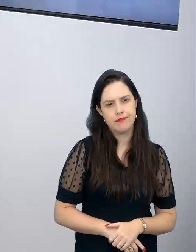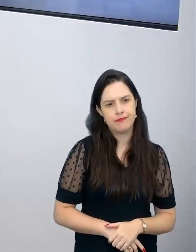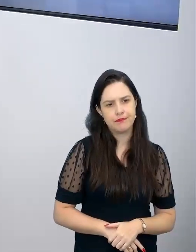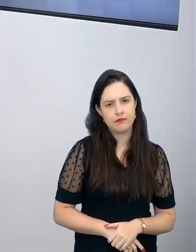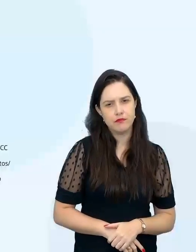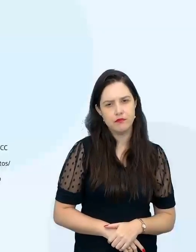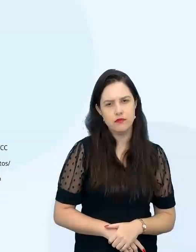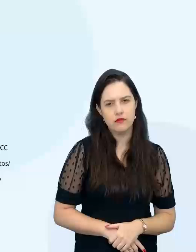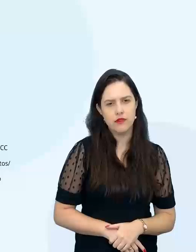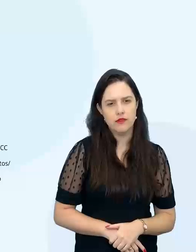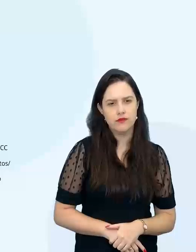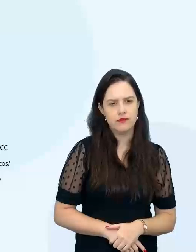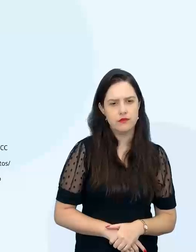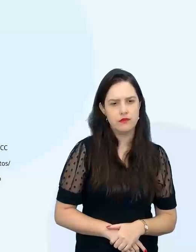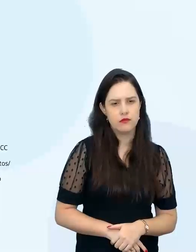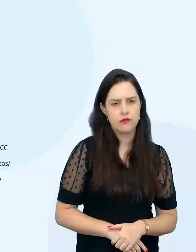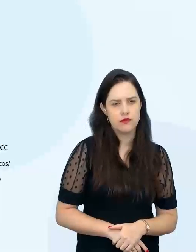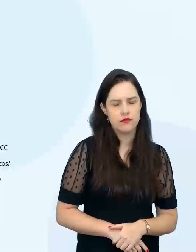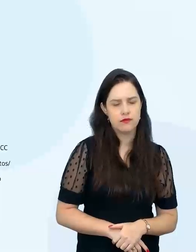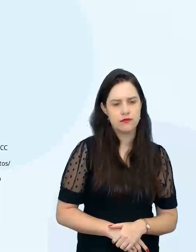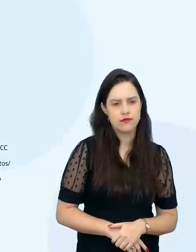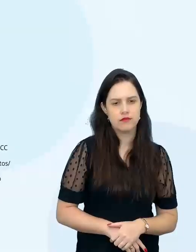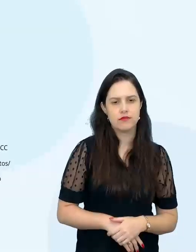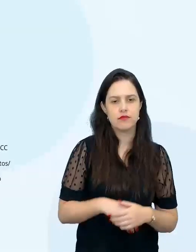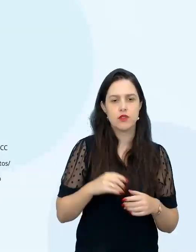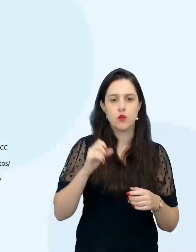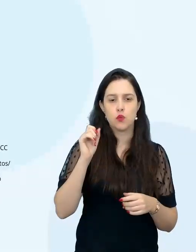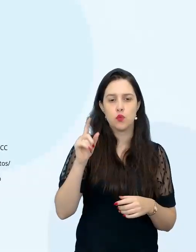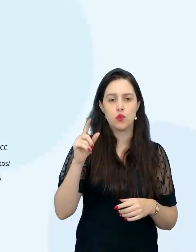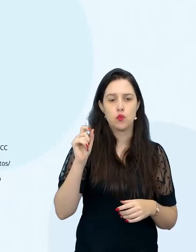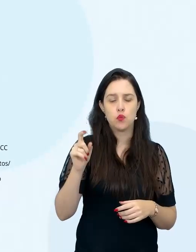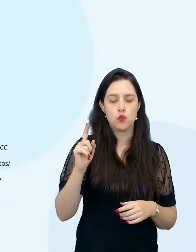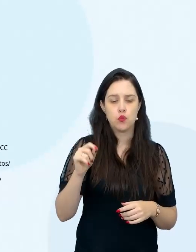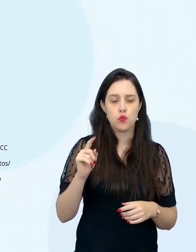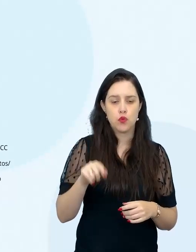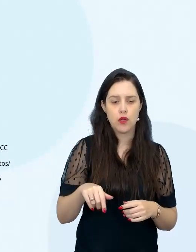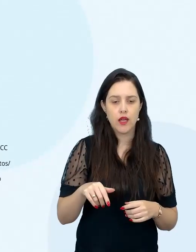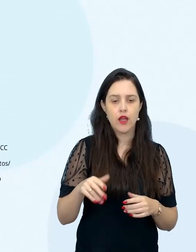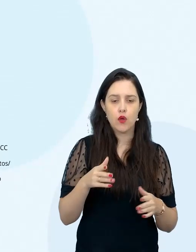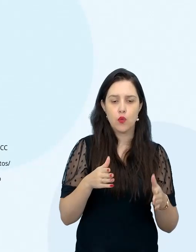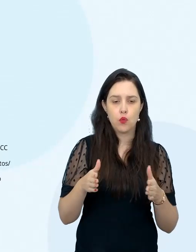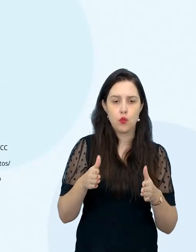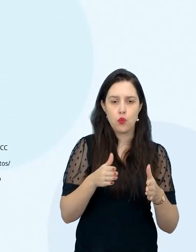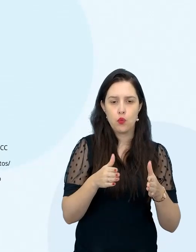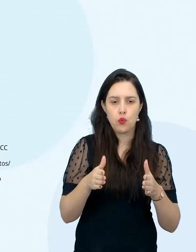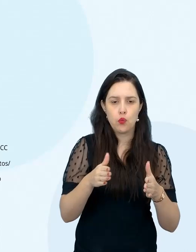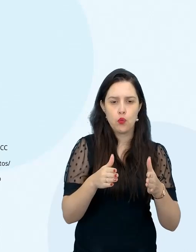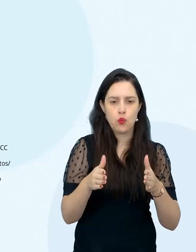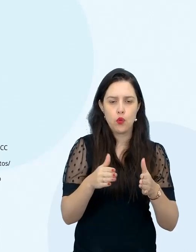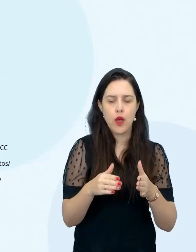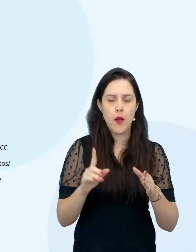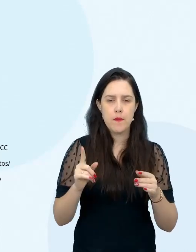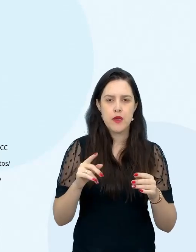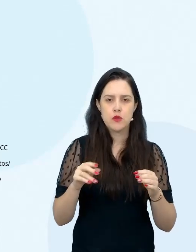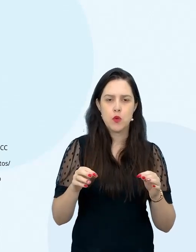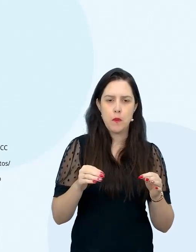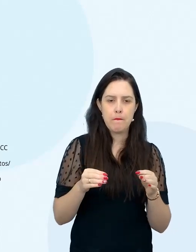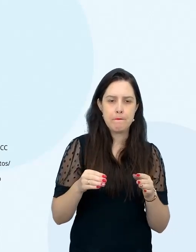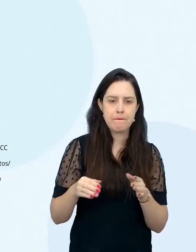mancha urbana aqui da cidade de São Paulo, da capital, e que o rio ele faz mais ou menos aqui esse trajeto,